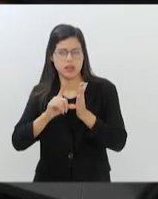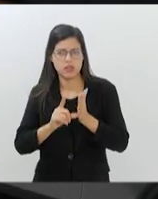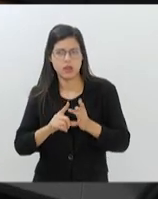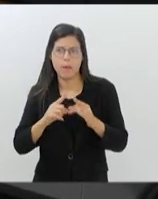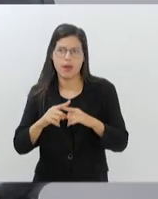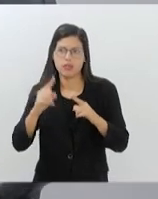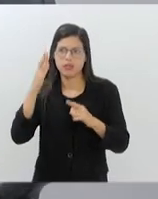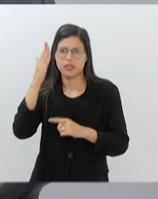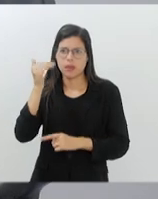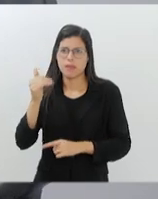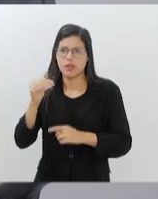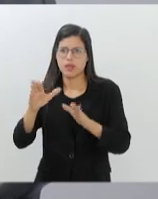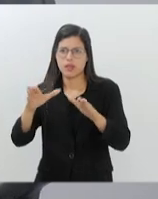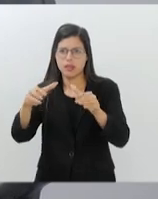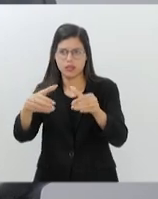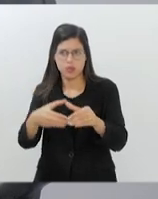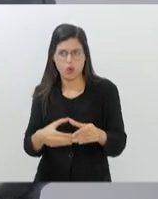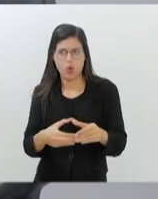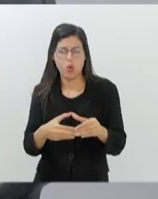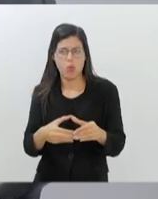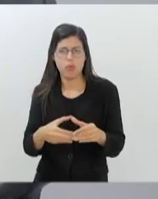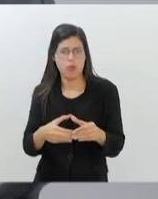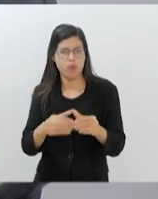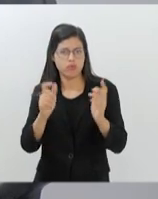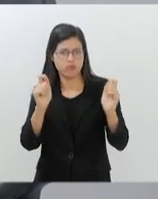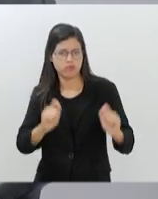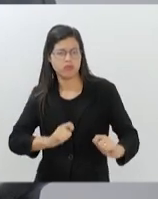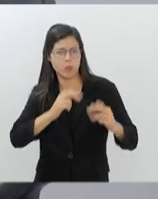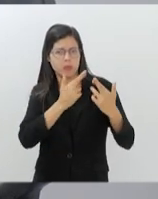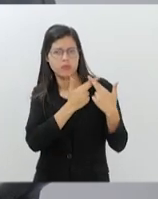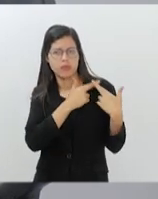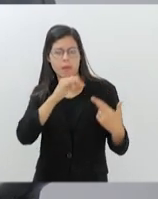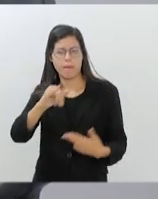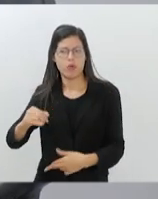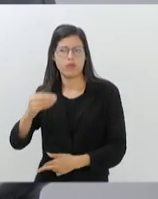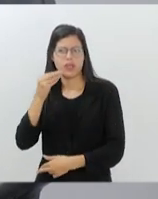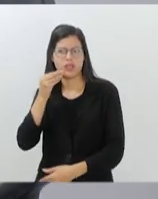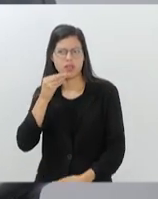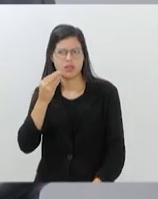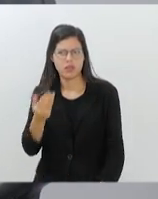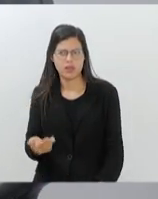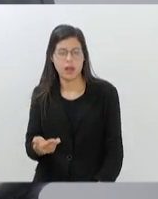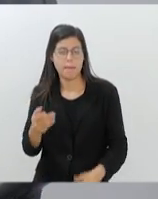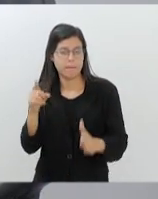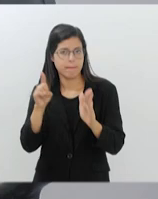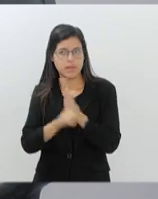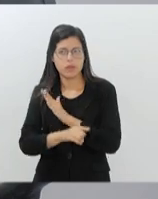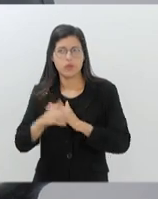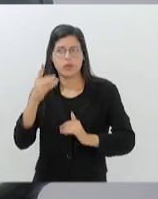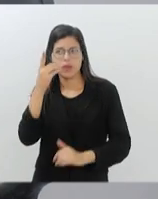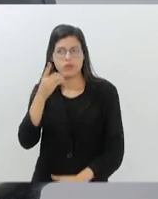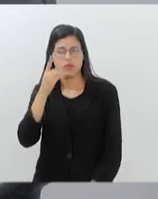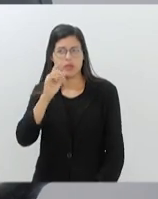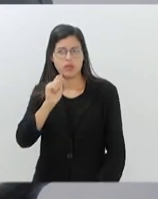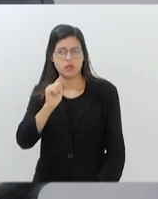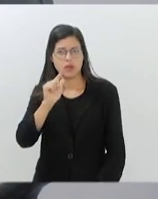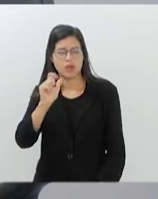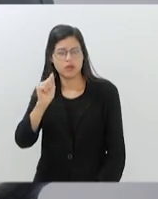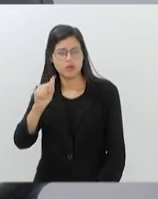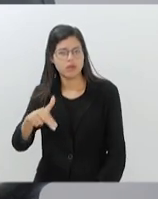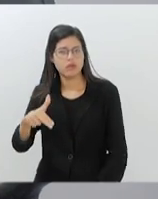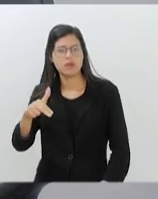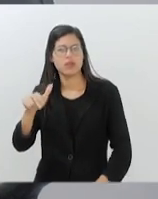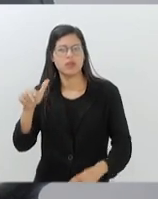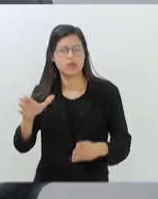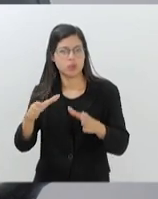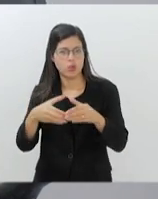senhor sabia que essa equipe era suficientemente competente para aproveitá-la E aí a pergunta da deputada Alan Lopes é se essa equipe de cinco pessoas é